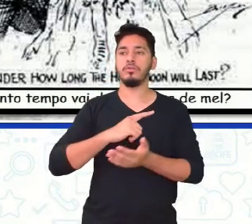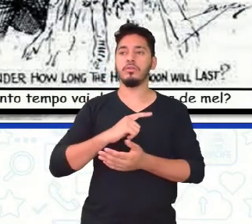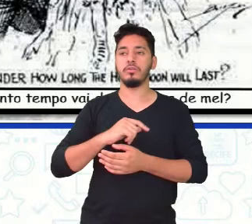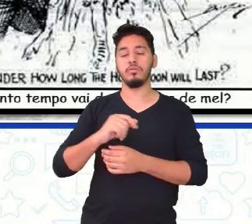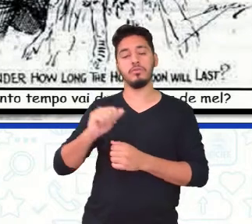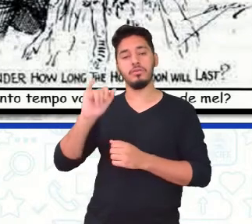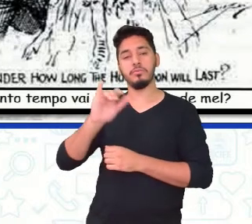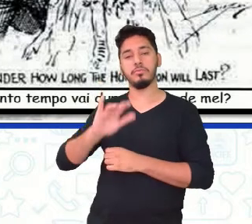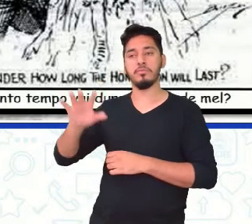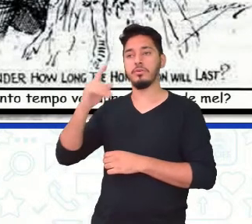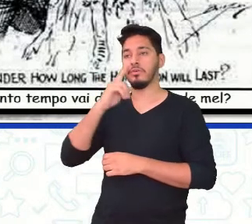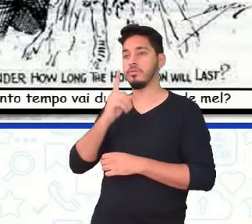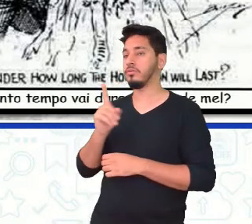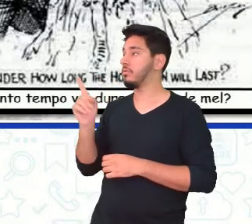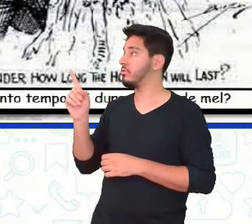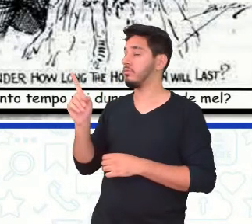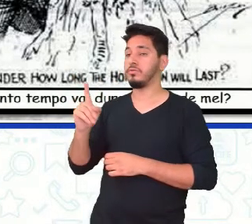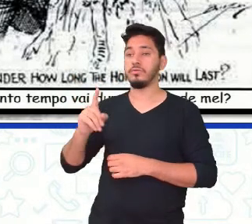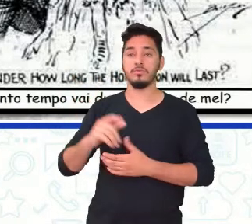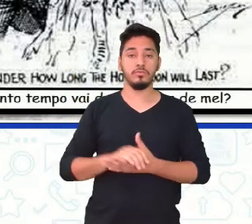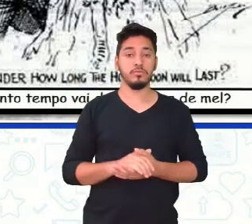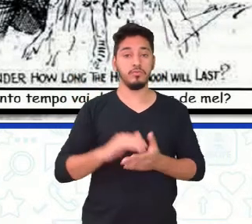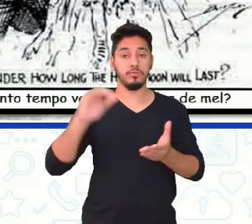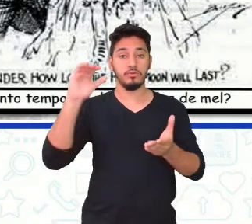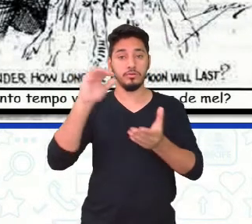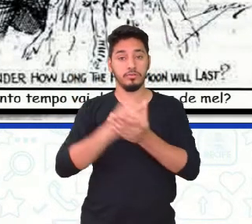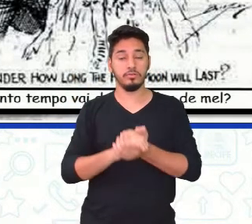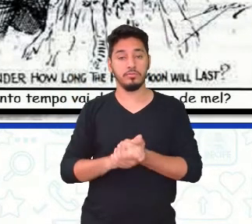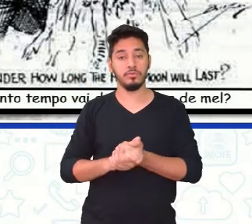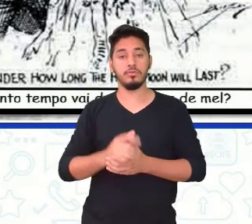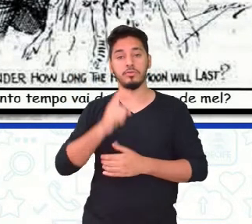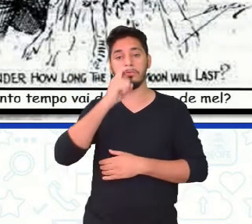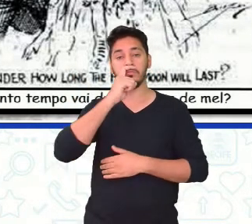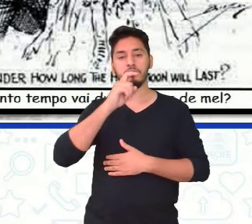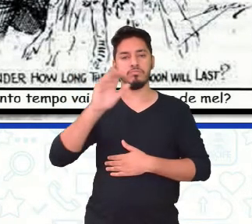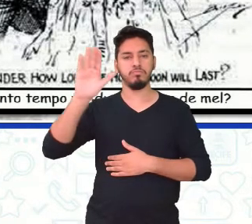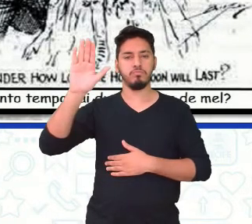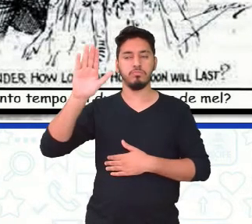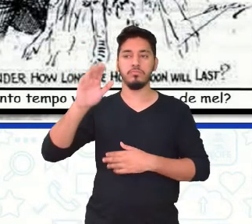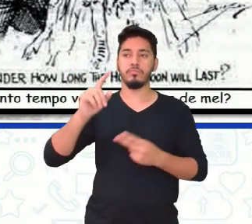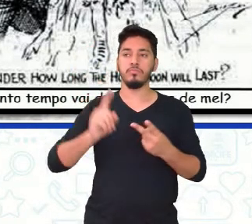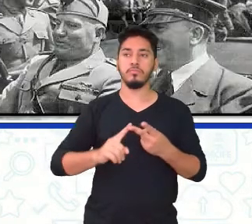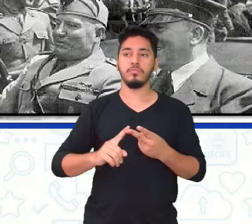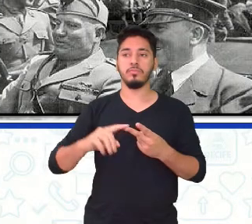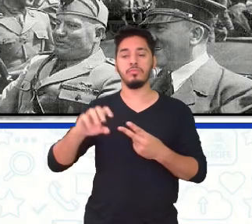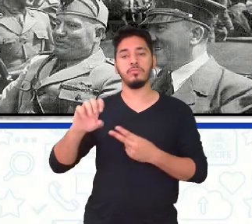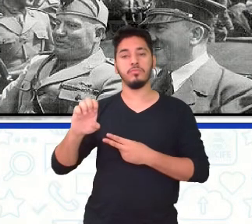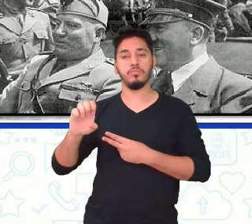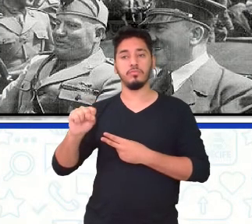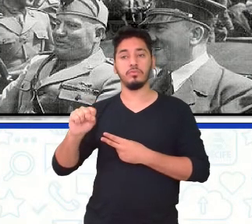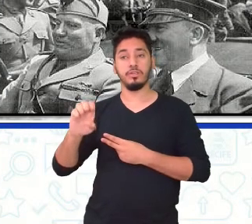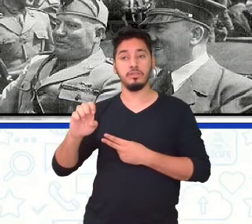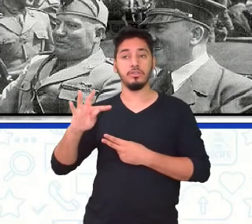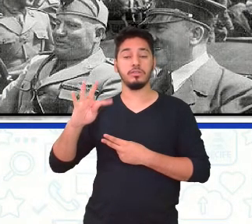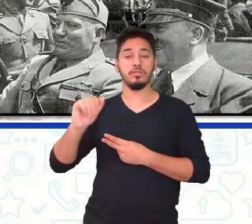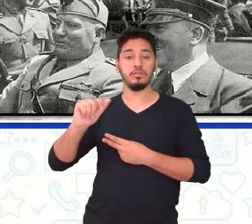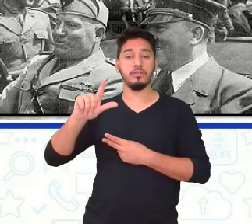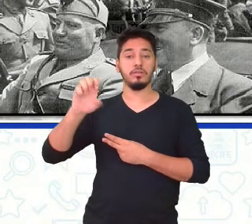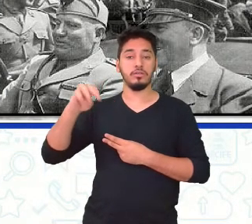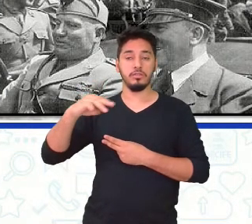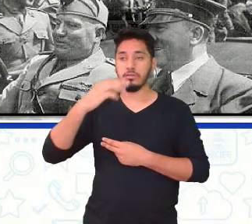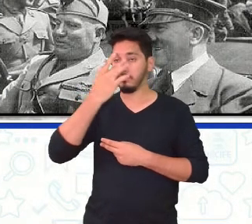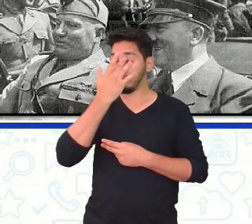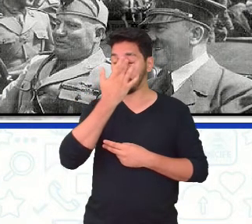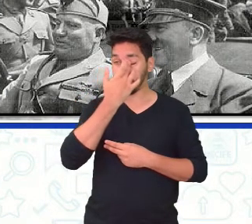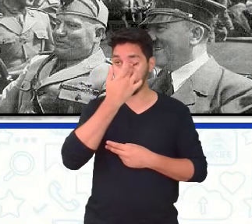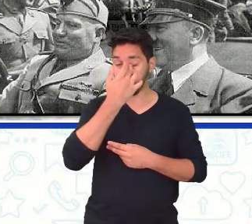charge, o casamento aqui entre o Hitler, né, e o Stalin, né? Aí, mais